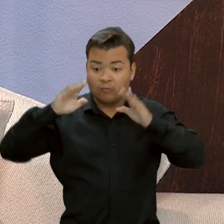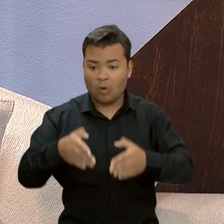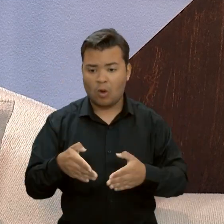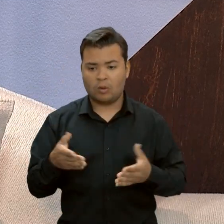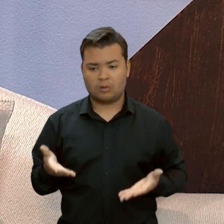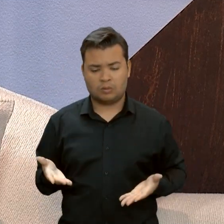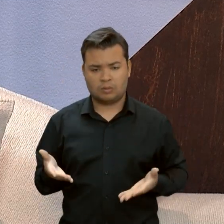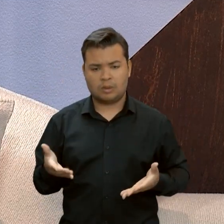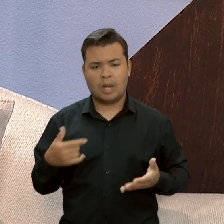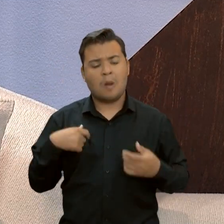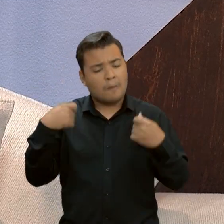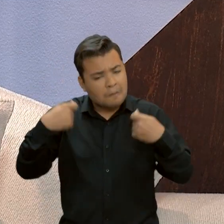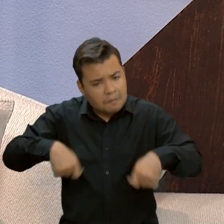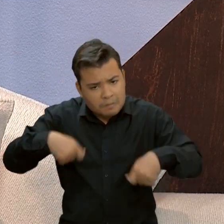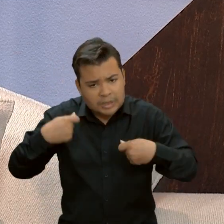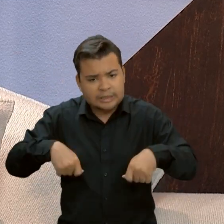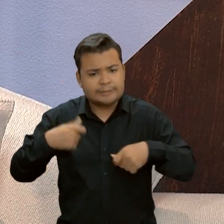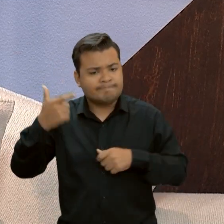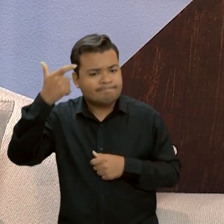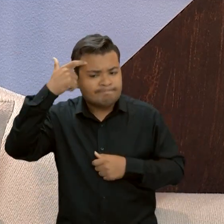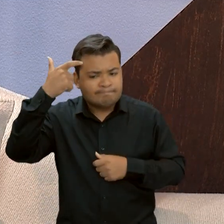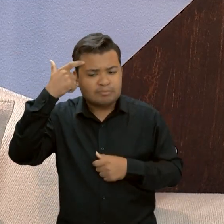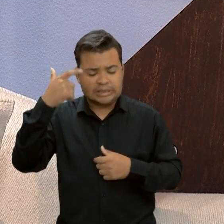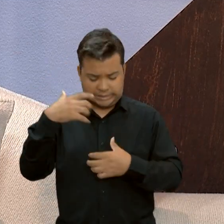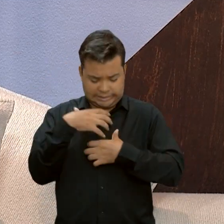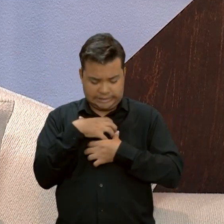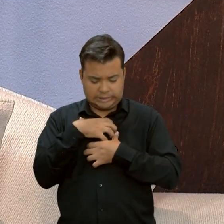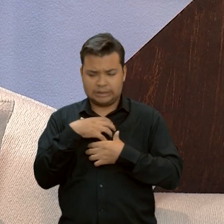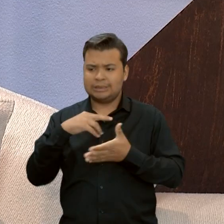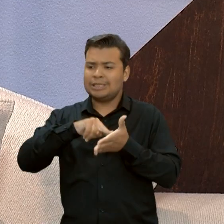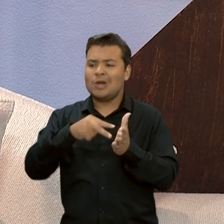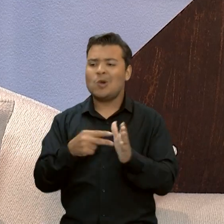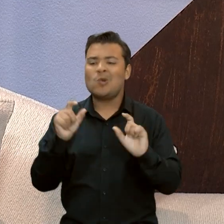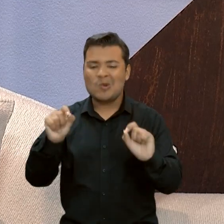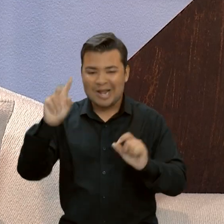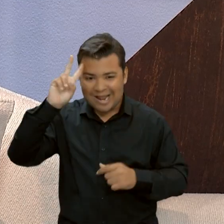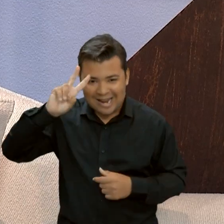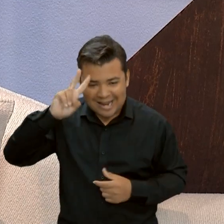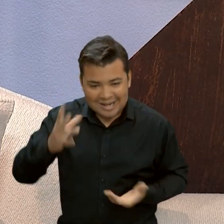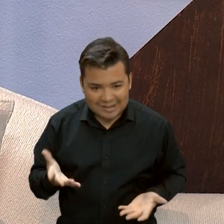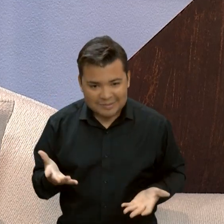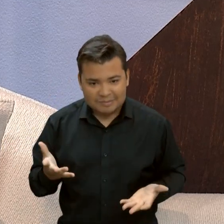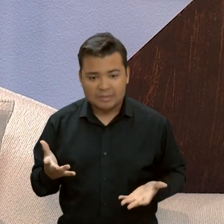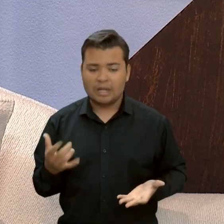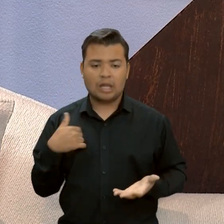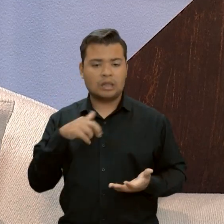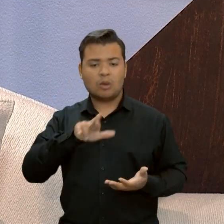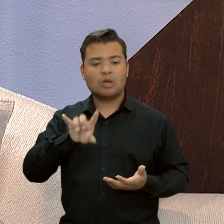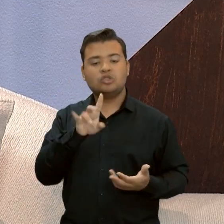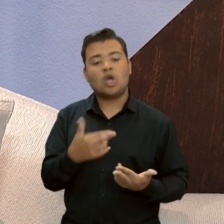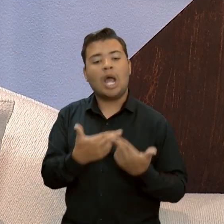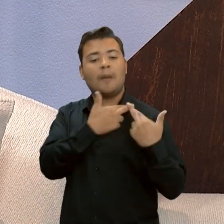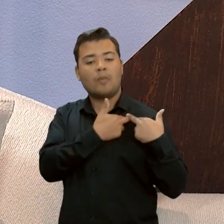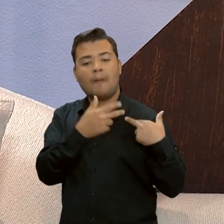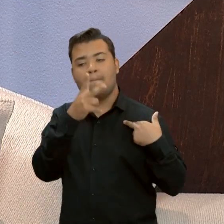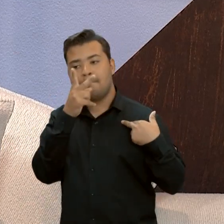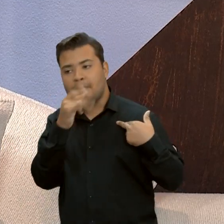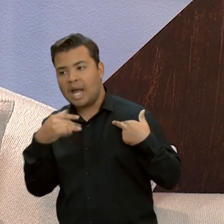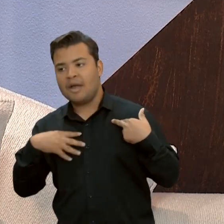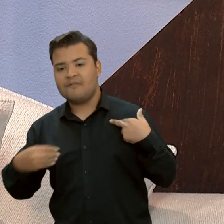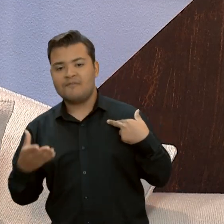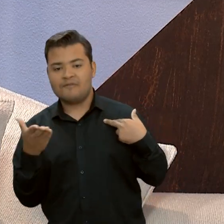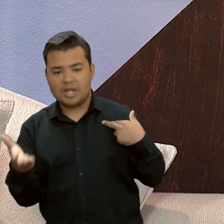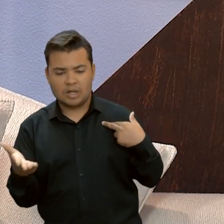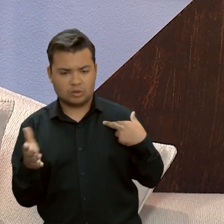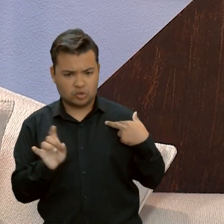pensar o sentido, né? Que eu não creio que é só responsabilidade na relação pais e filhos, ou mães e filhos. Há também